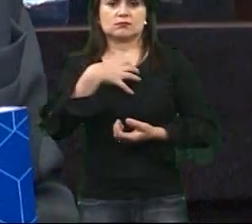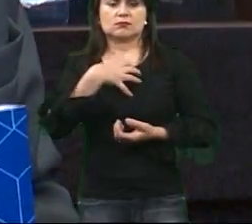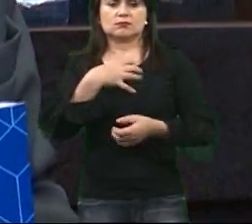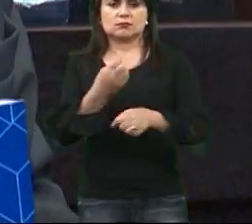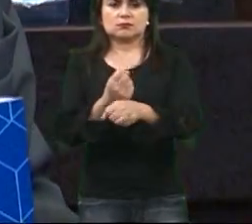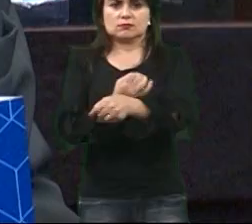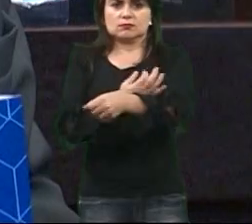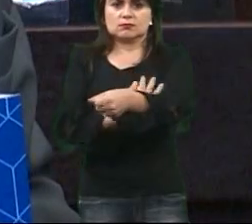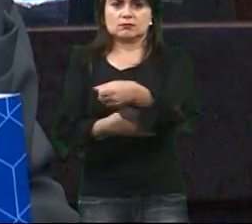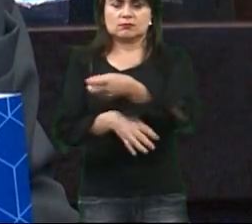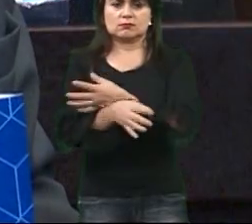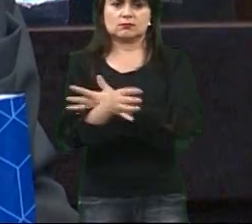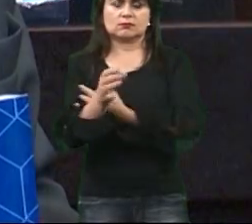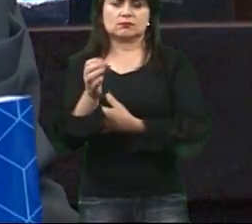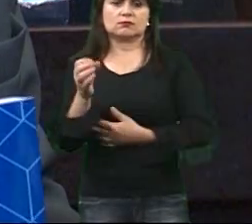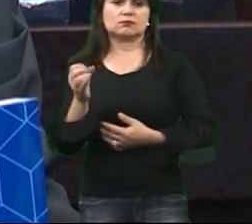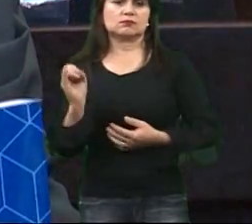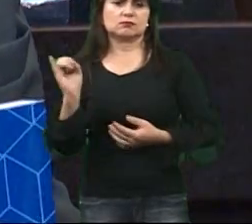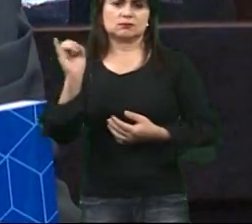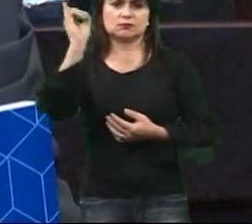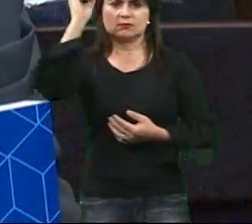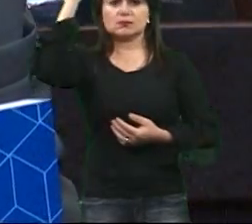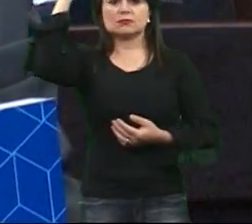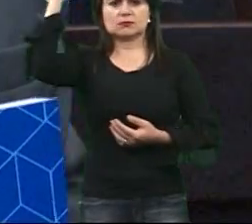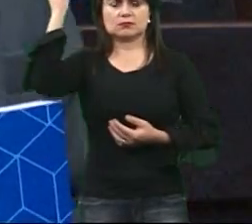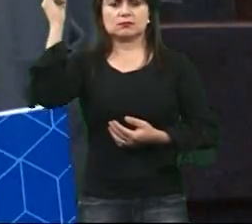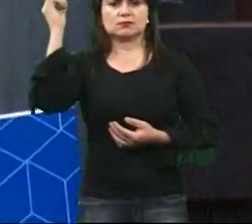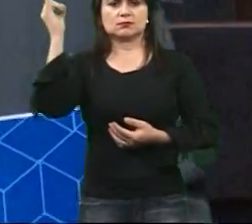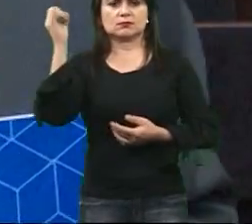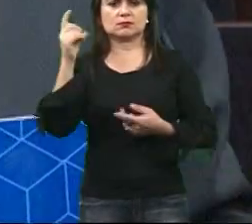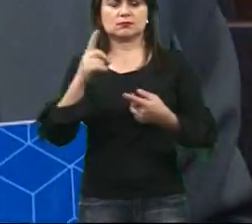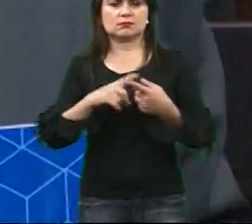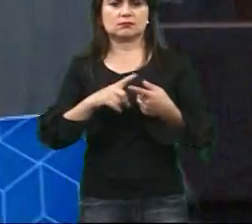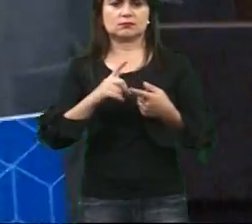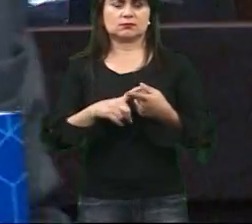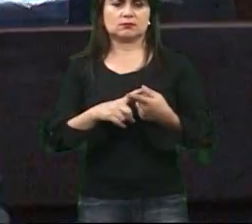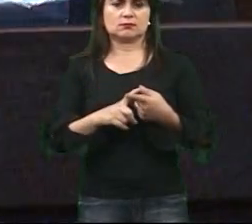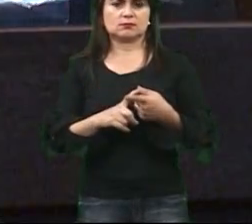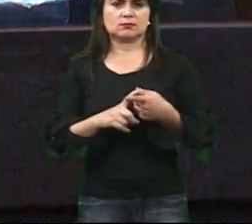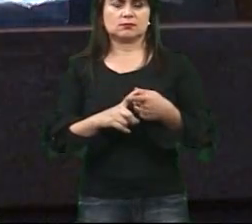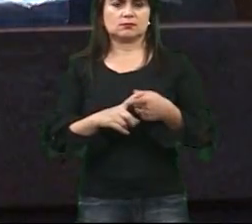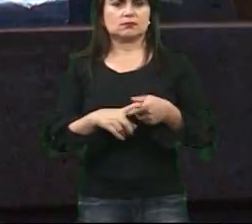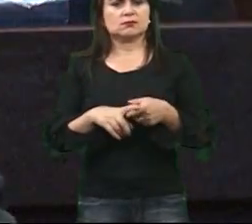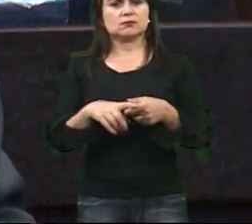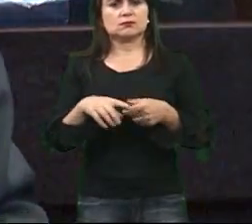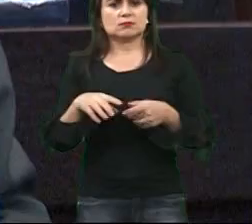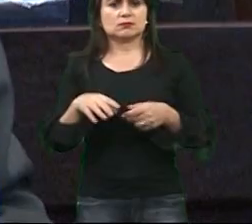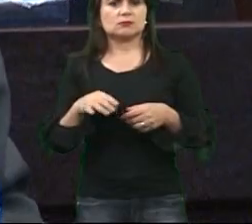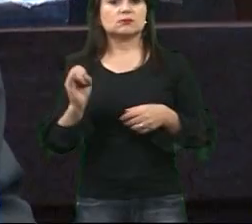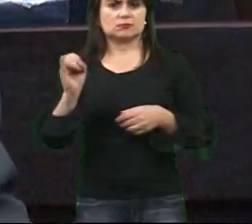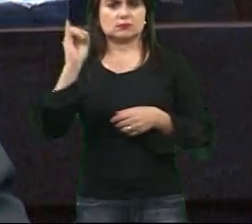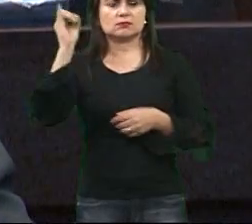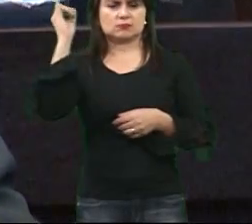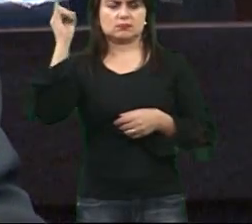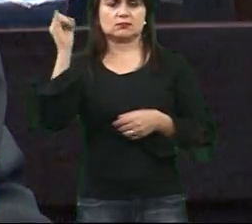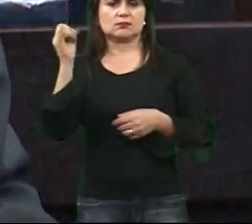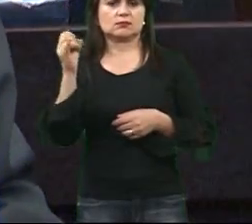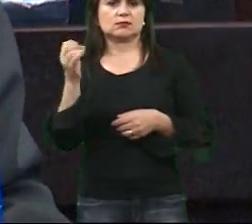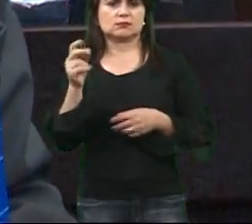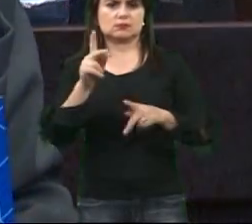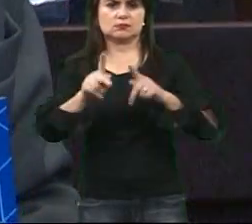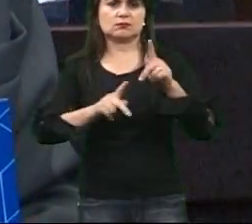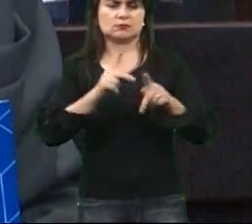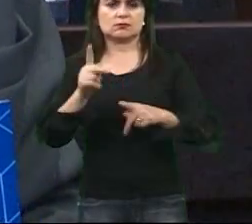enorme importa a gente ser reconhecido fora da cidade isso aí consequence